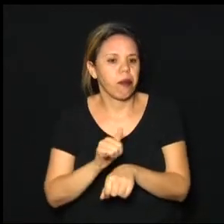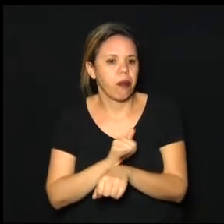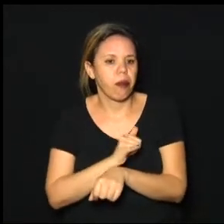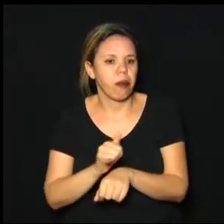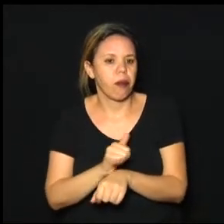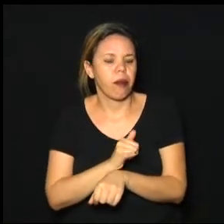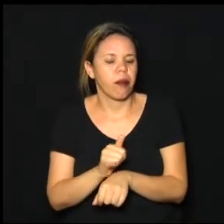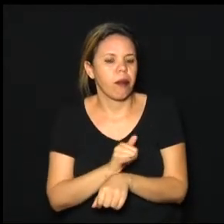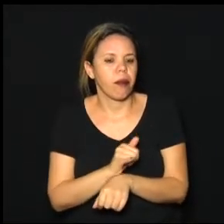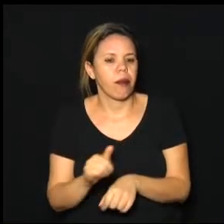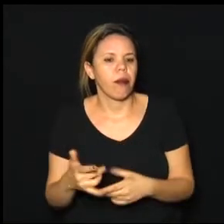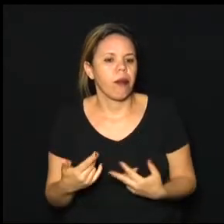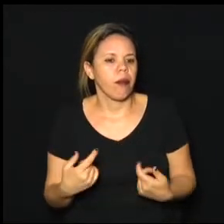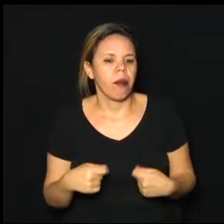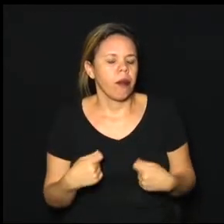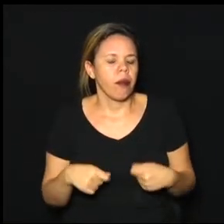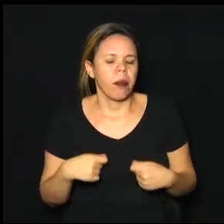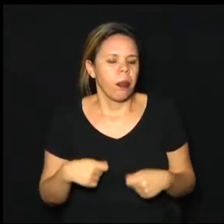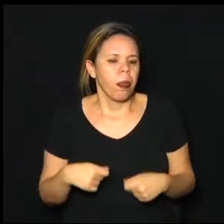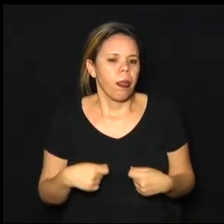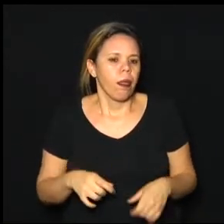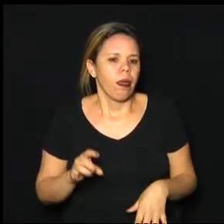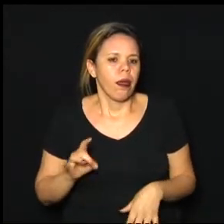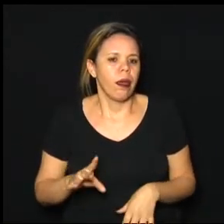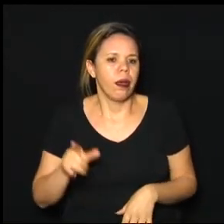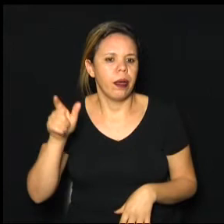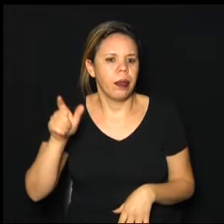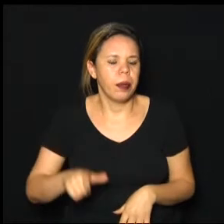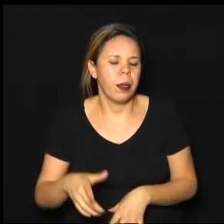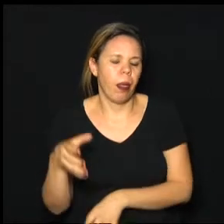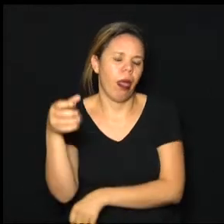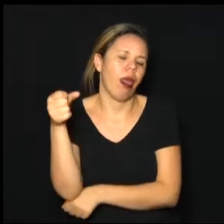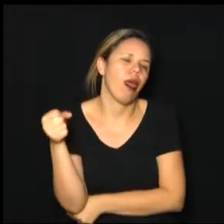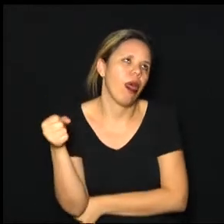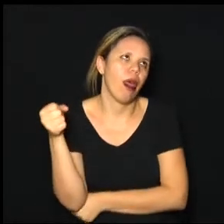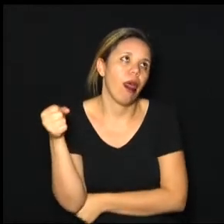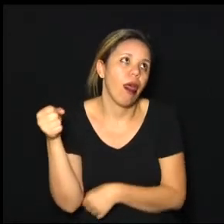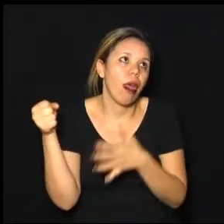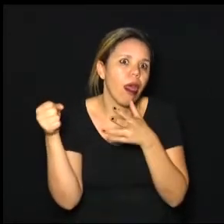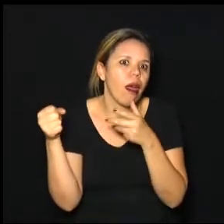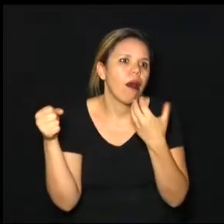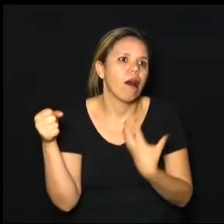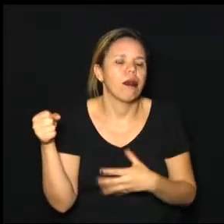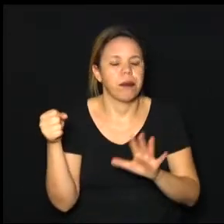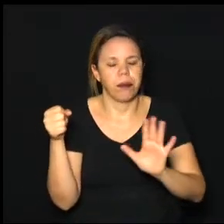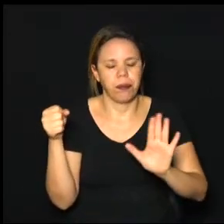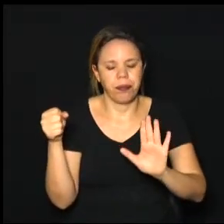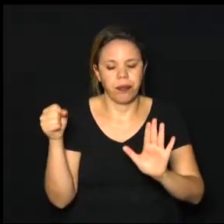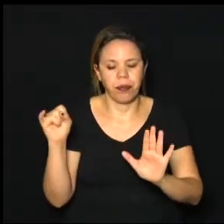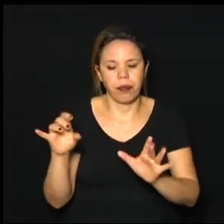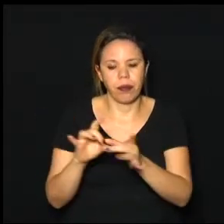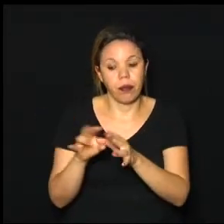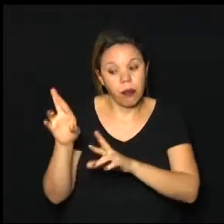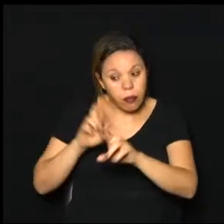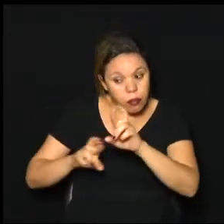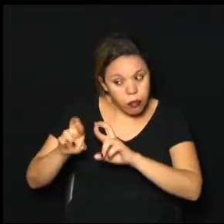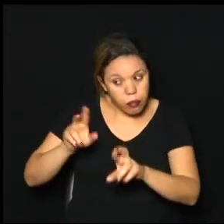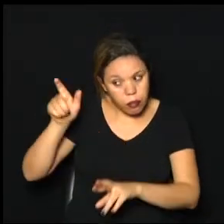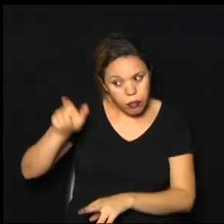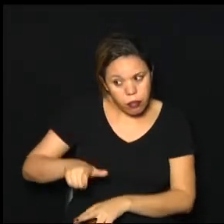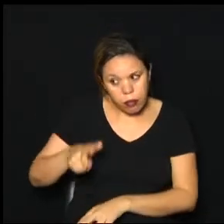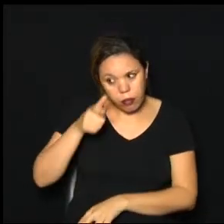colocar de uma forma que não necessariamente precise de alguém ficar segurando essa bandeira, que essa bandeira seja supervisionada por